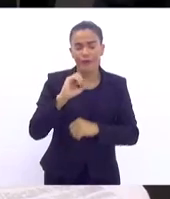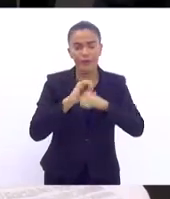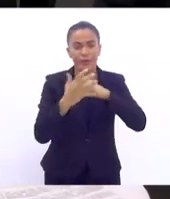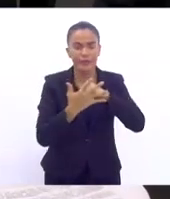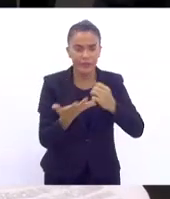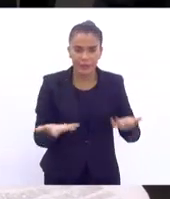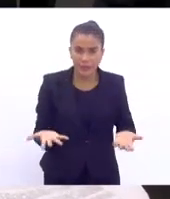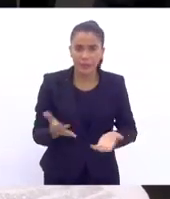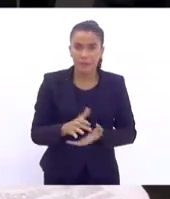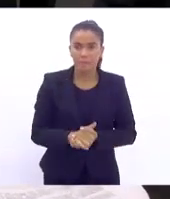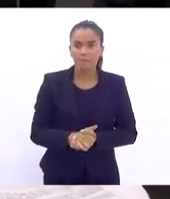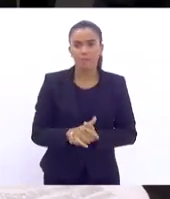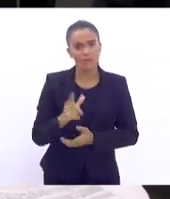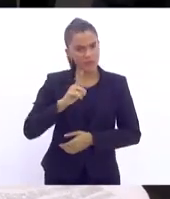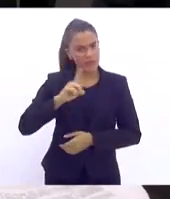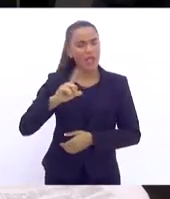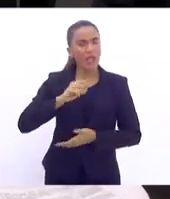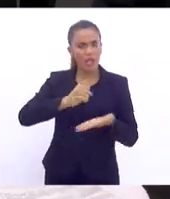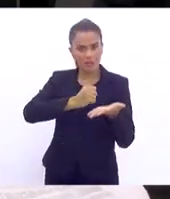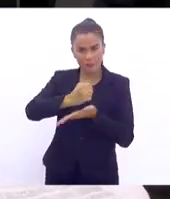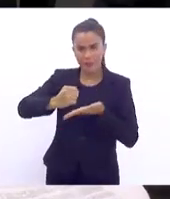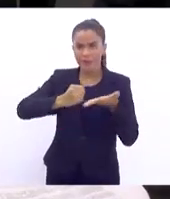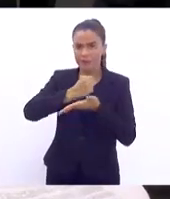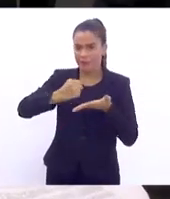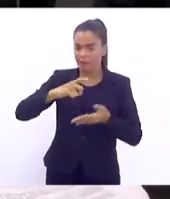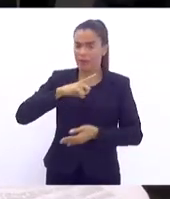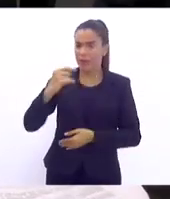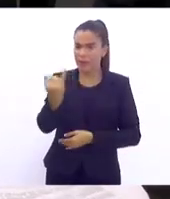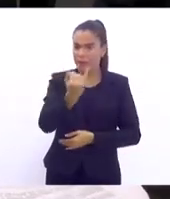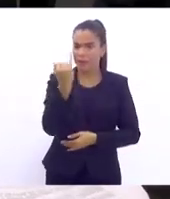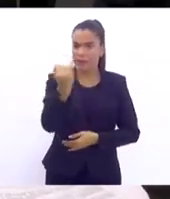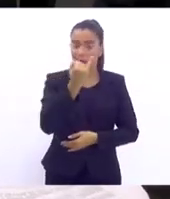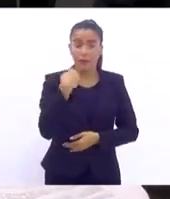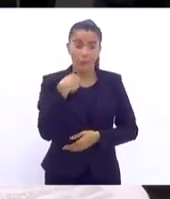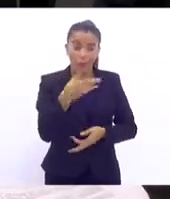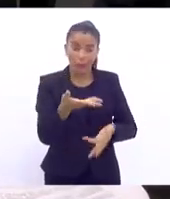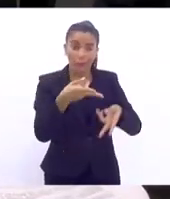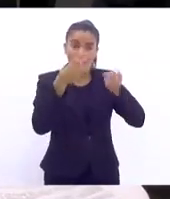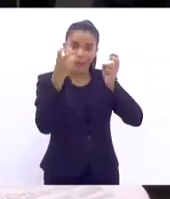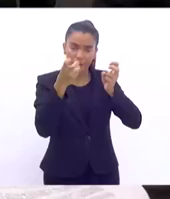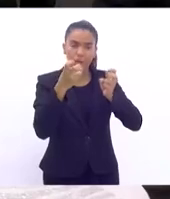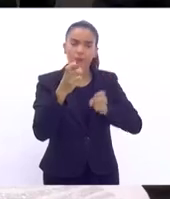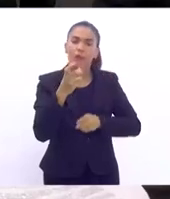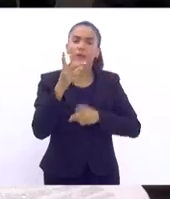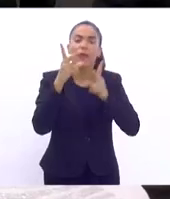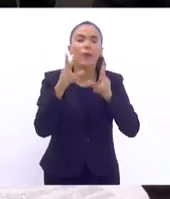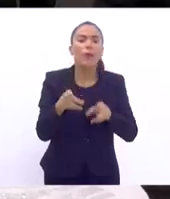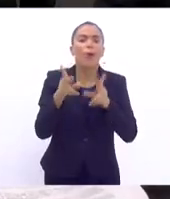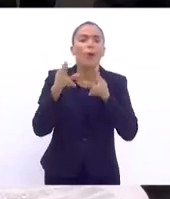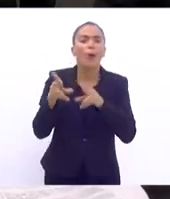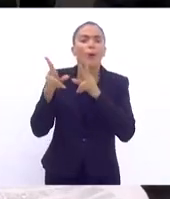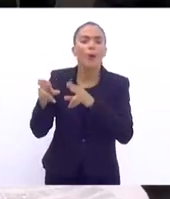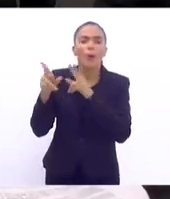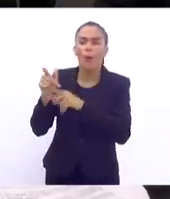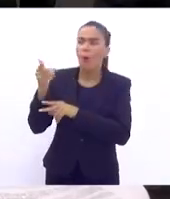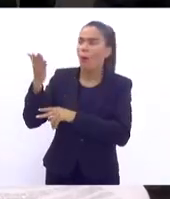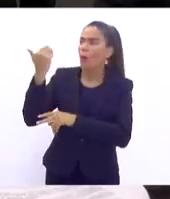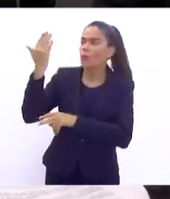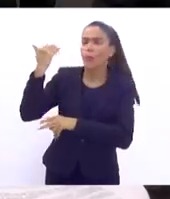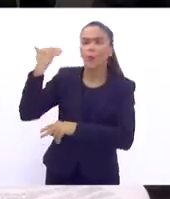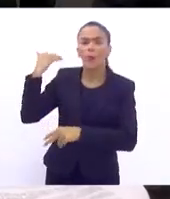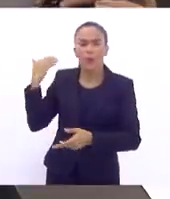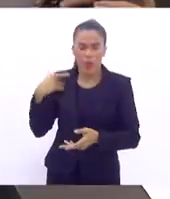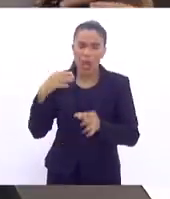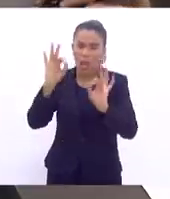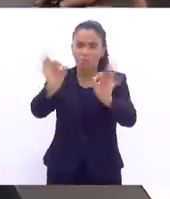tem tem fundamento Então esse eu percebo que está como os outros que foram retirados pelo que eu